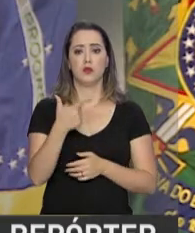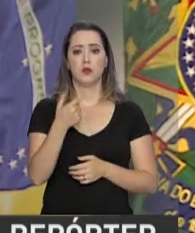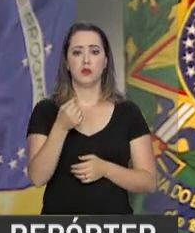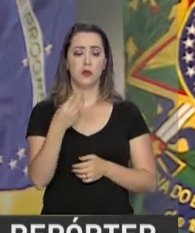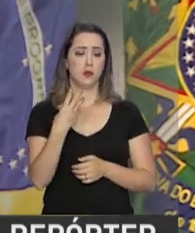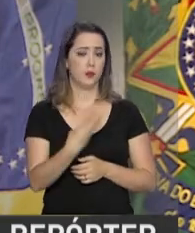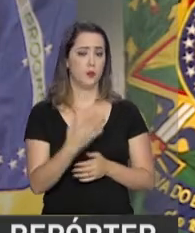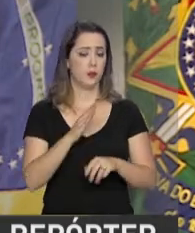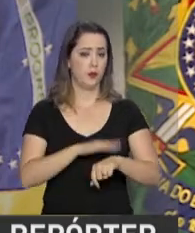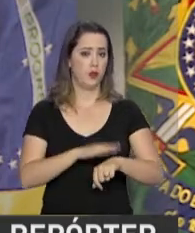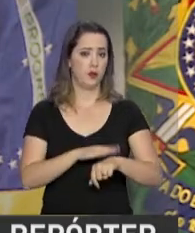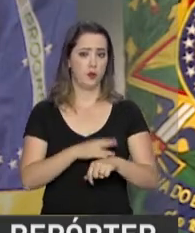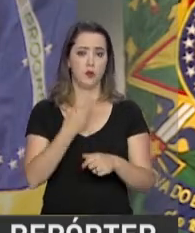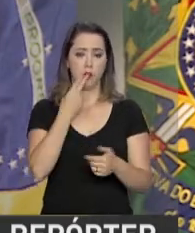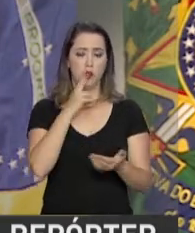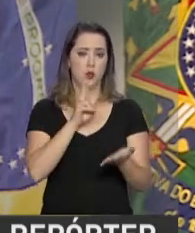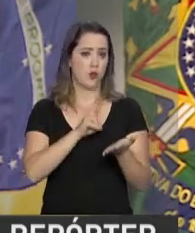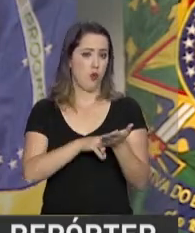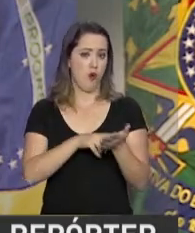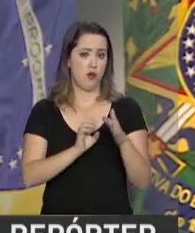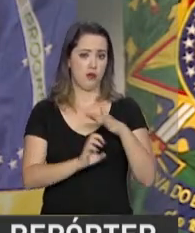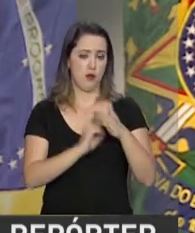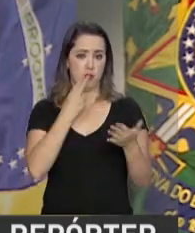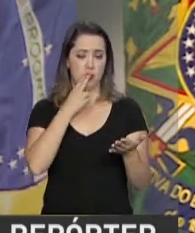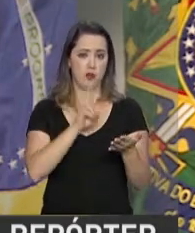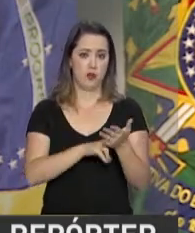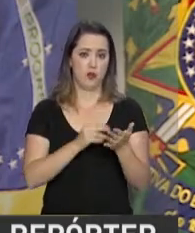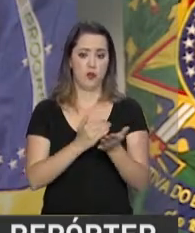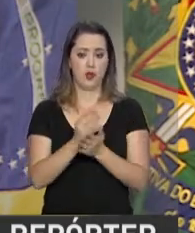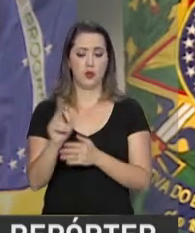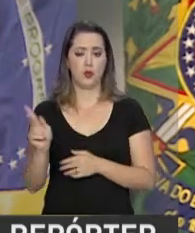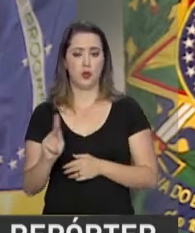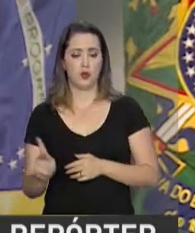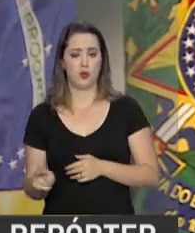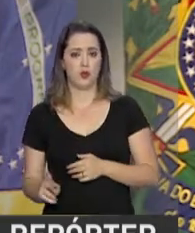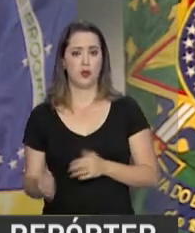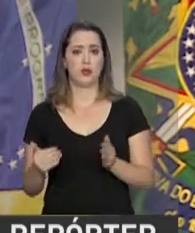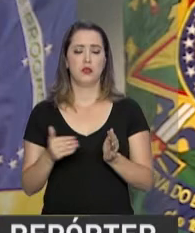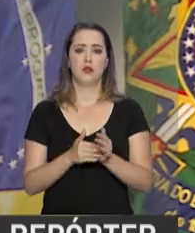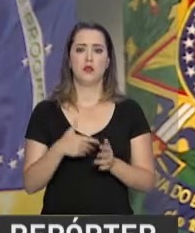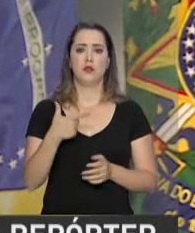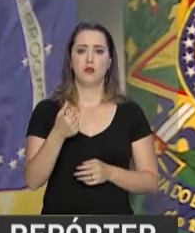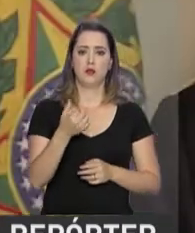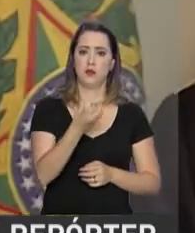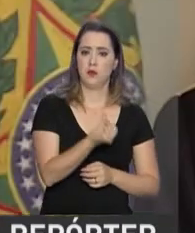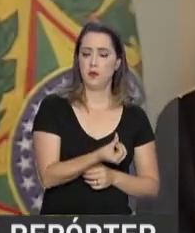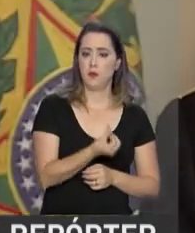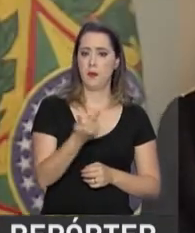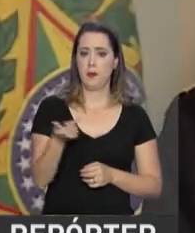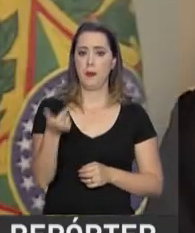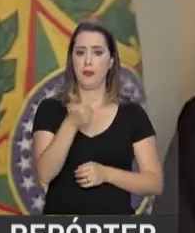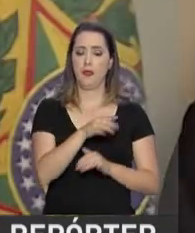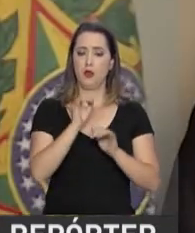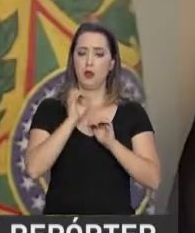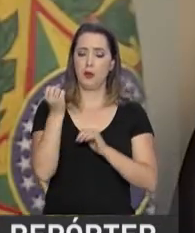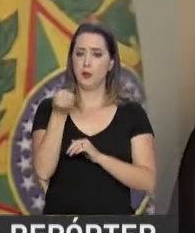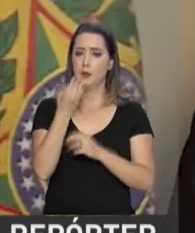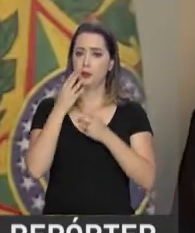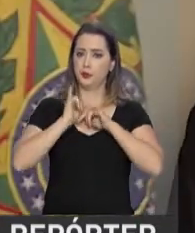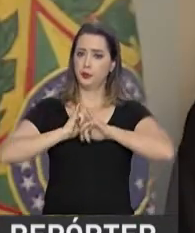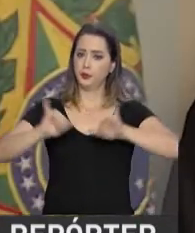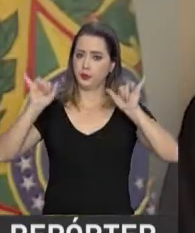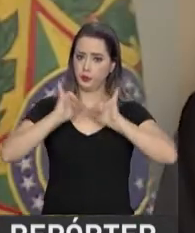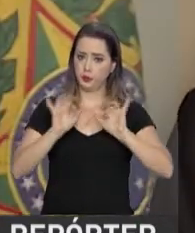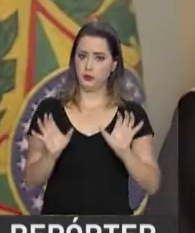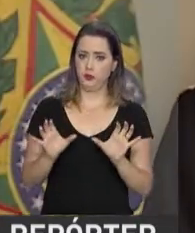quando a companhia começou a registar prejuízos seguidos até 2016 outra boa notícia é que o